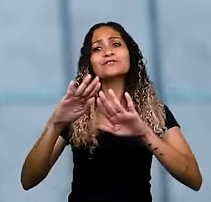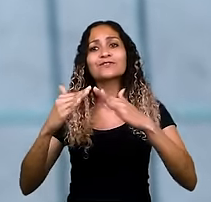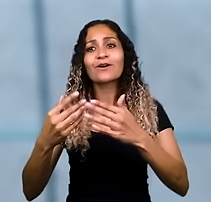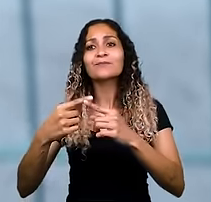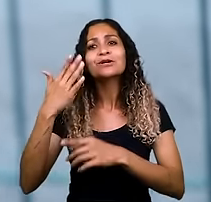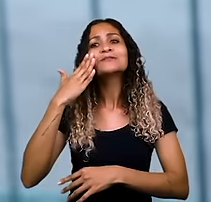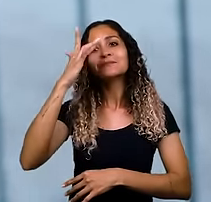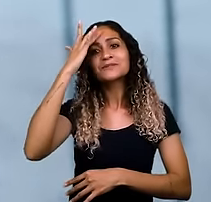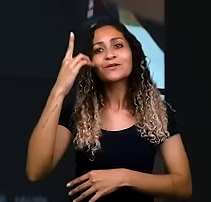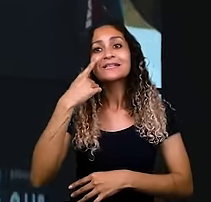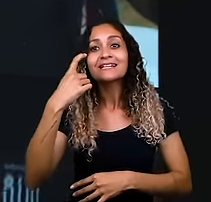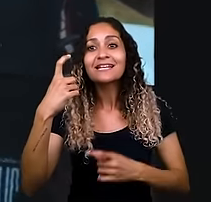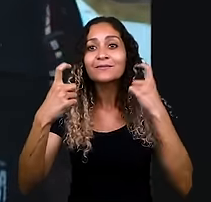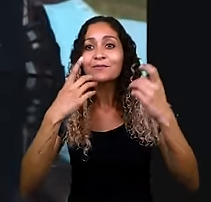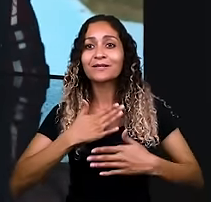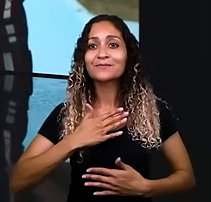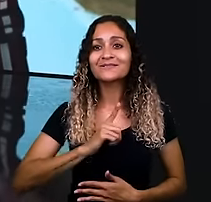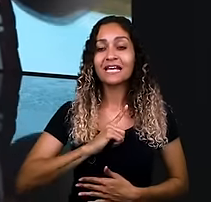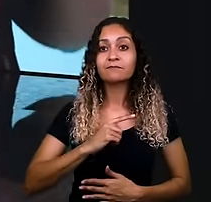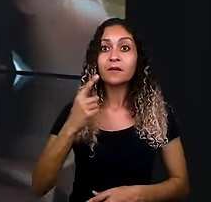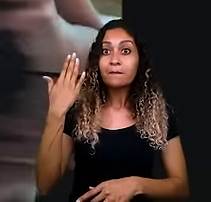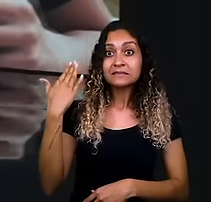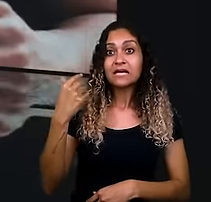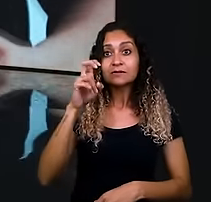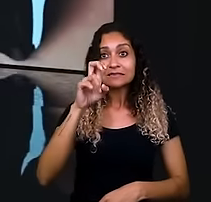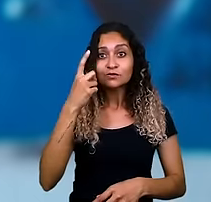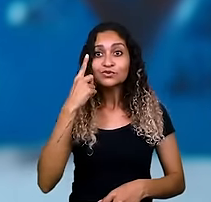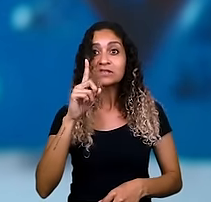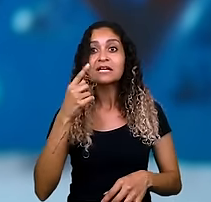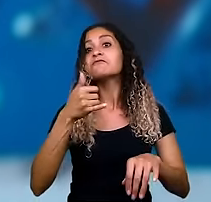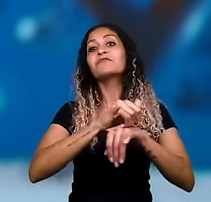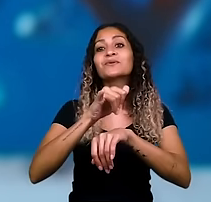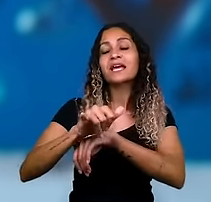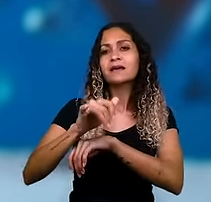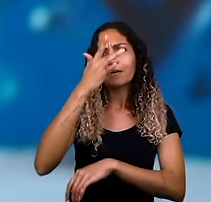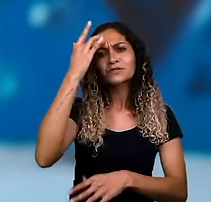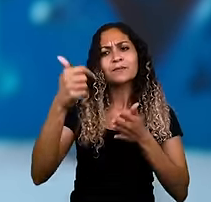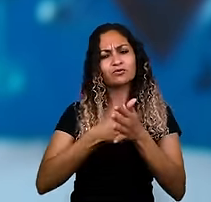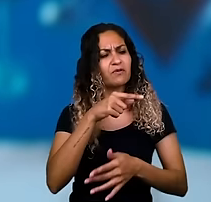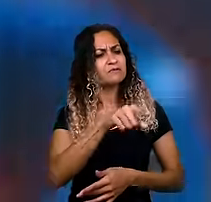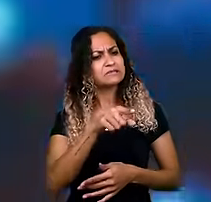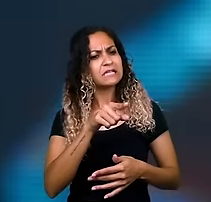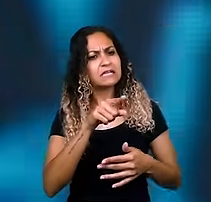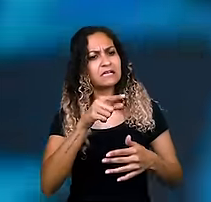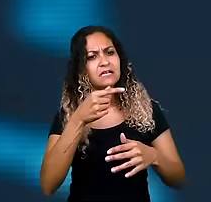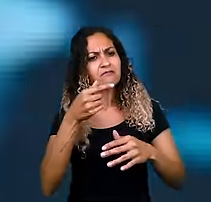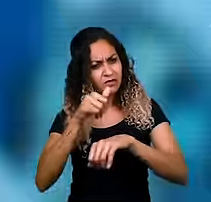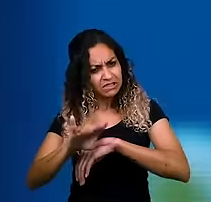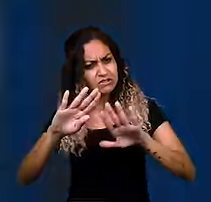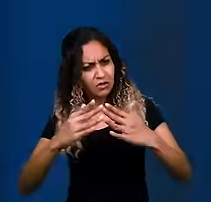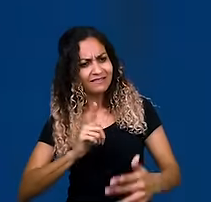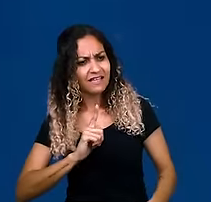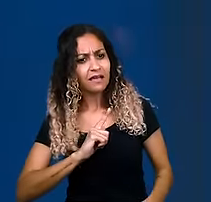que lá tem pessoas que se importam comigo. Teve uma vez que eu fiquei 5 dias sem ir pra aula. Falaram assim, tu não tá indo pra escola. Tua diretora acabou de